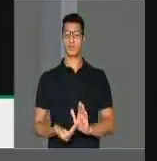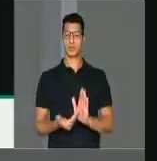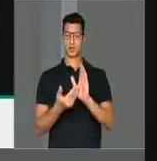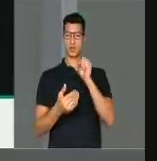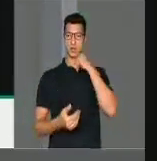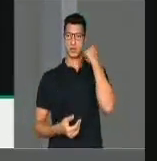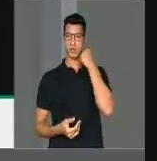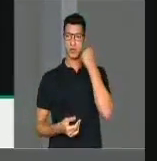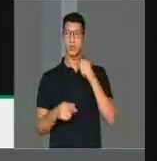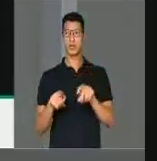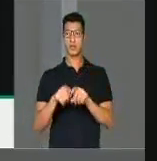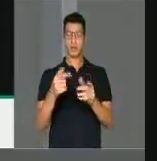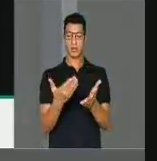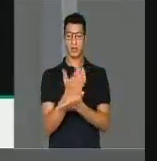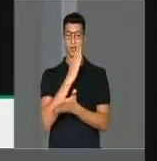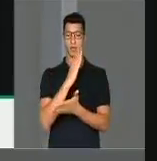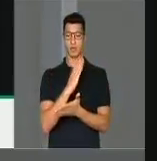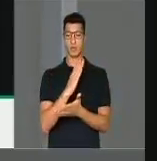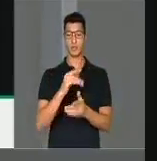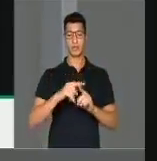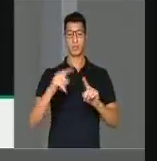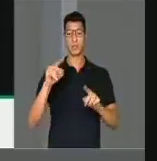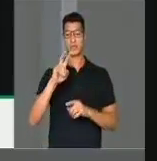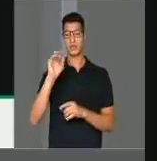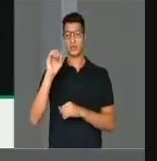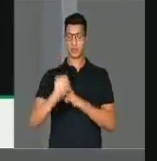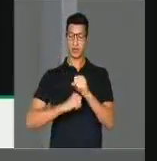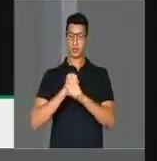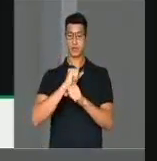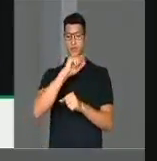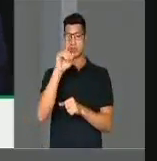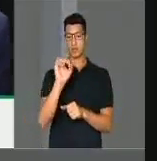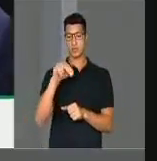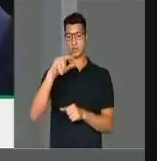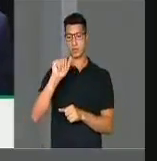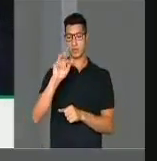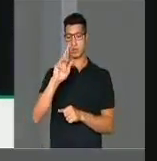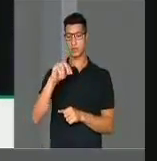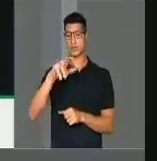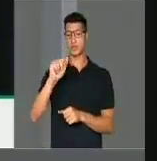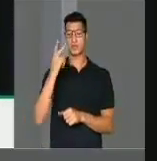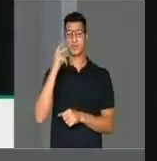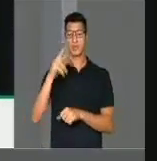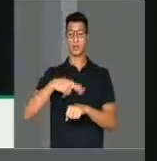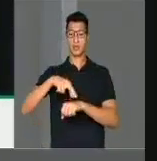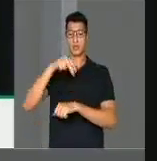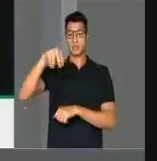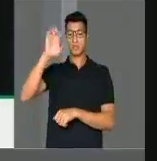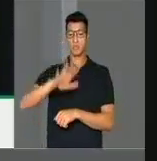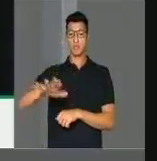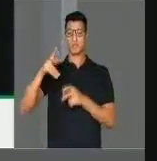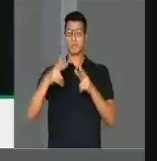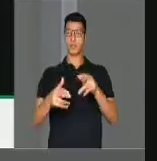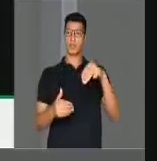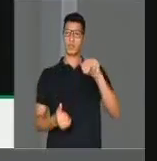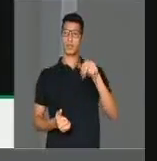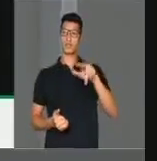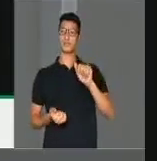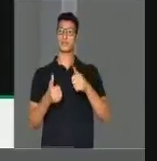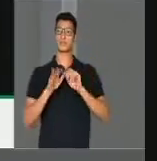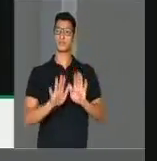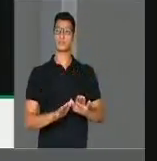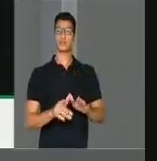esta Casa e o Senado Federal aprovou mais 50 anos de zona franca para a região norte, lá para